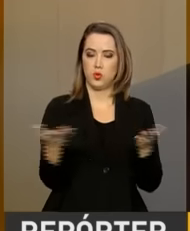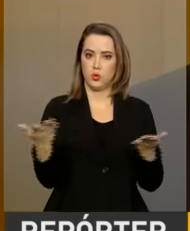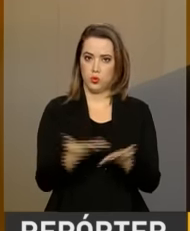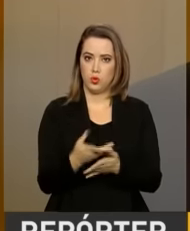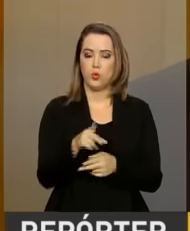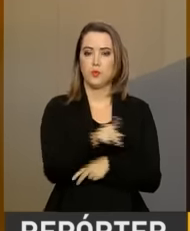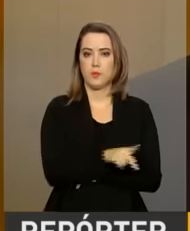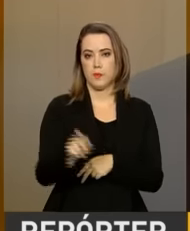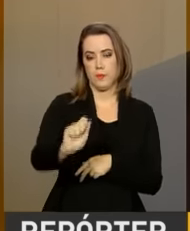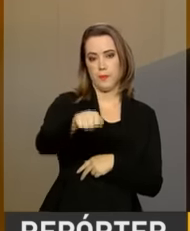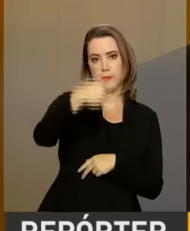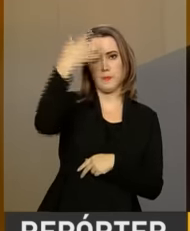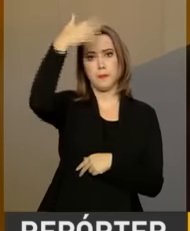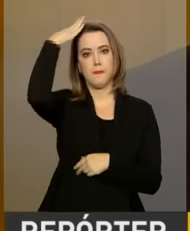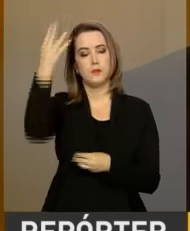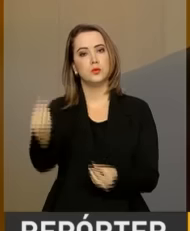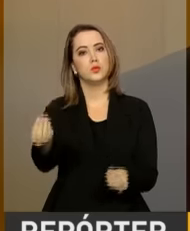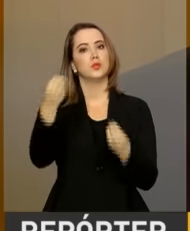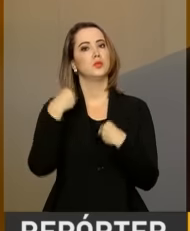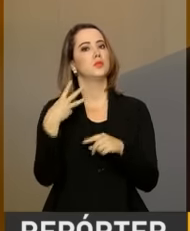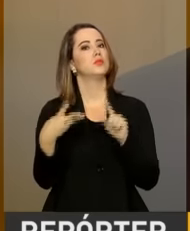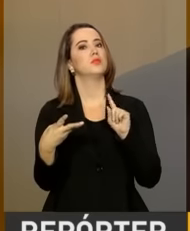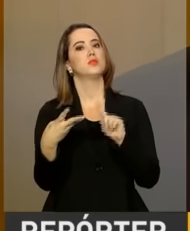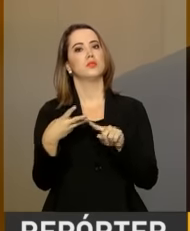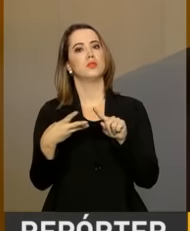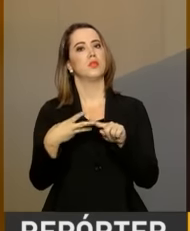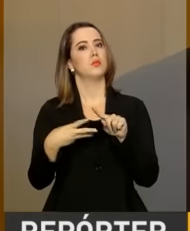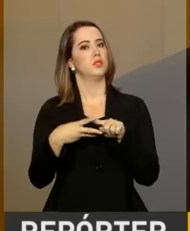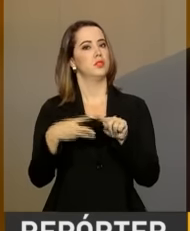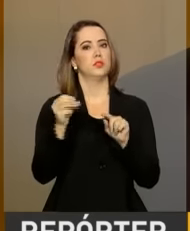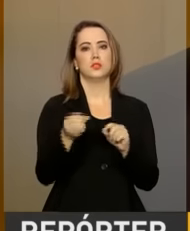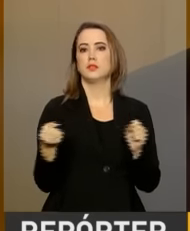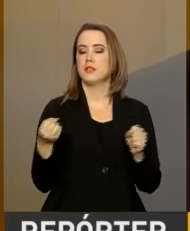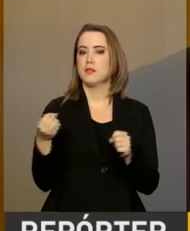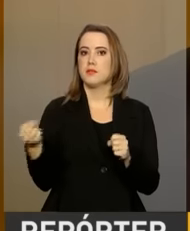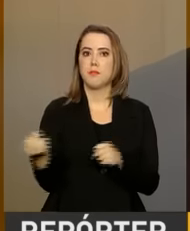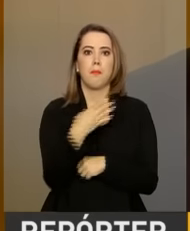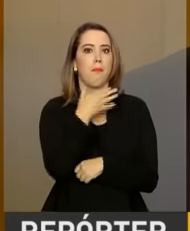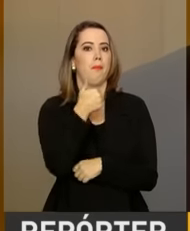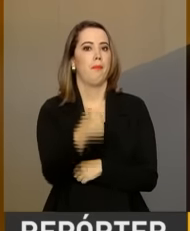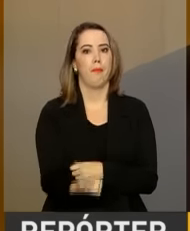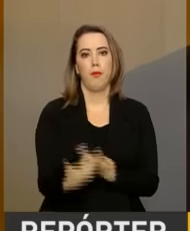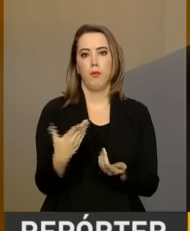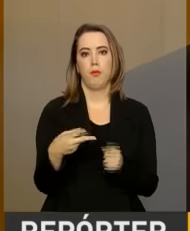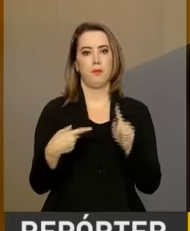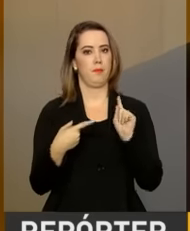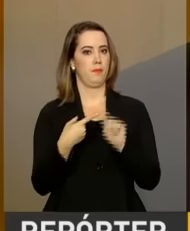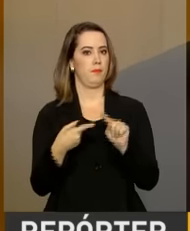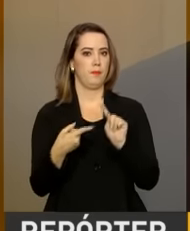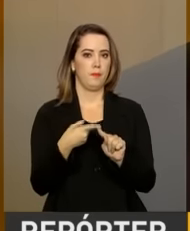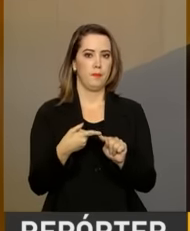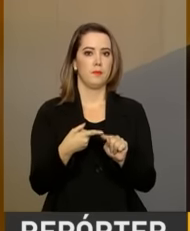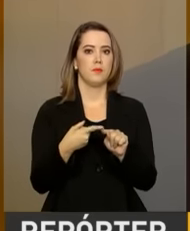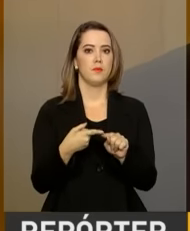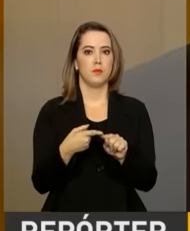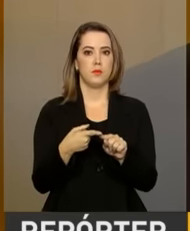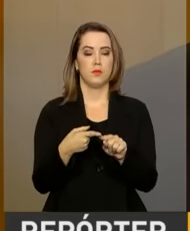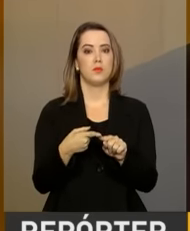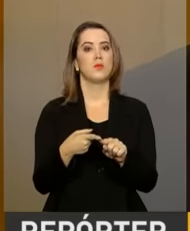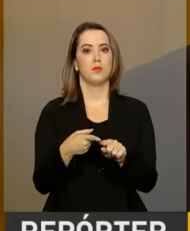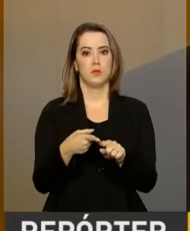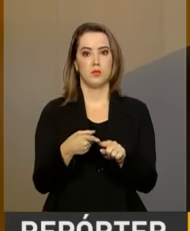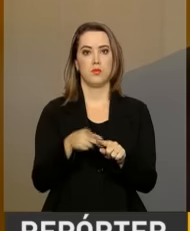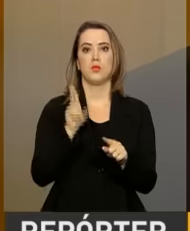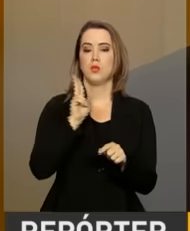temer nos traz três ganhos ou três enormes vantagens primeiro lugar asseguramos